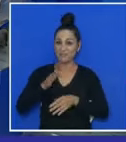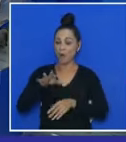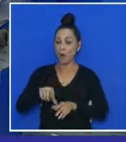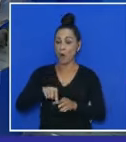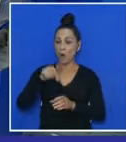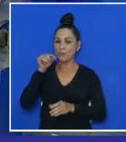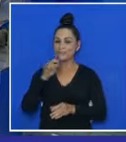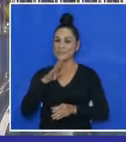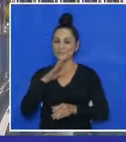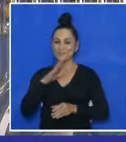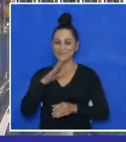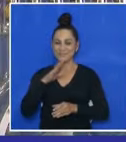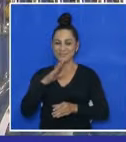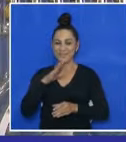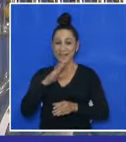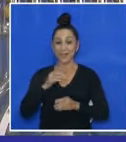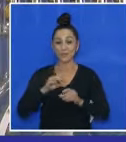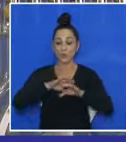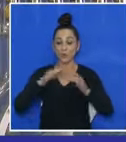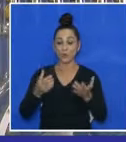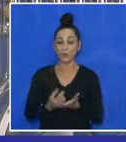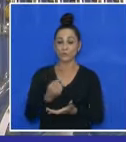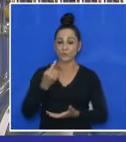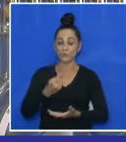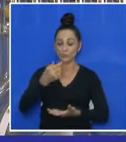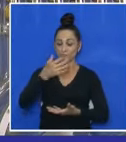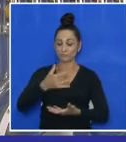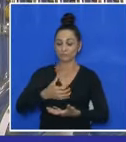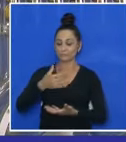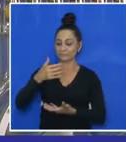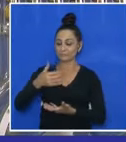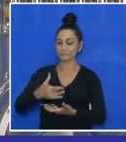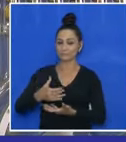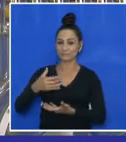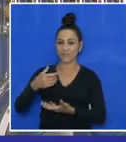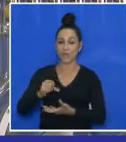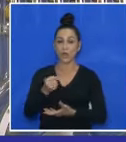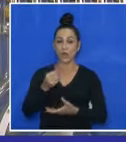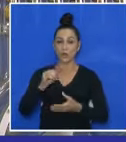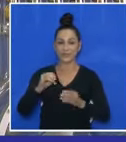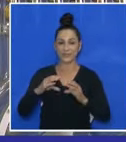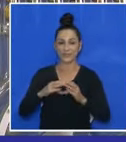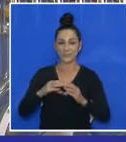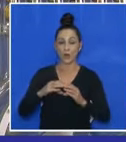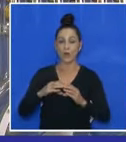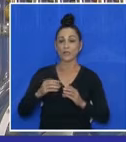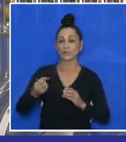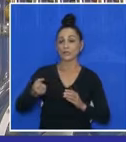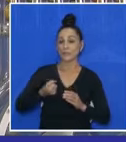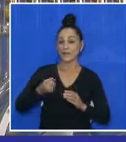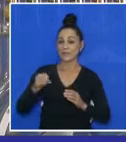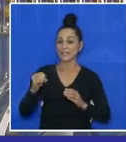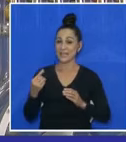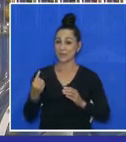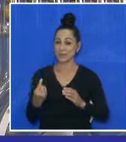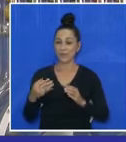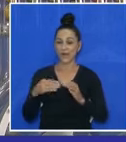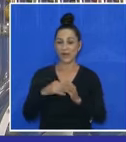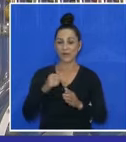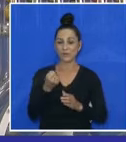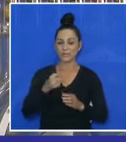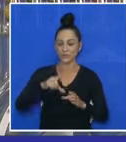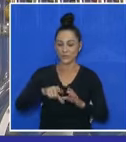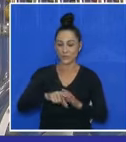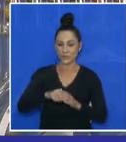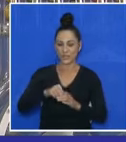hoje. O nosso globo número 1 está preparado para o sorteio, o suporte está contendo 80 bolas numeradas de 01 a 80.